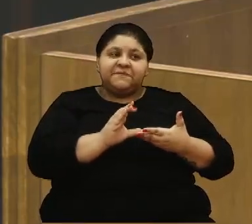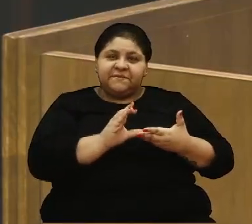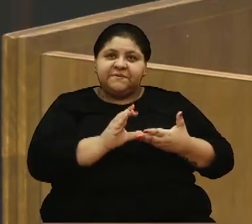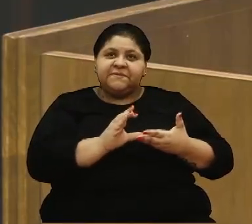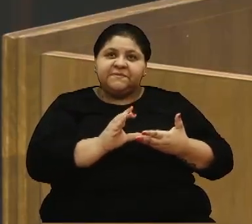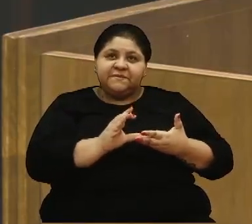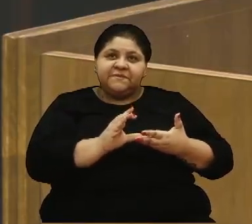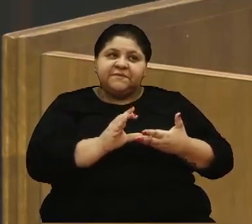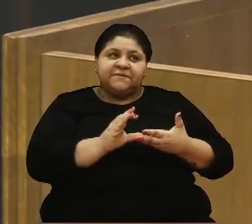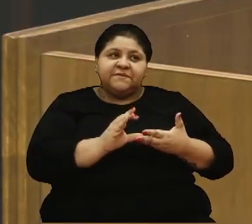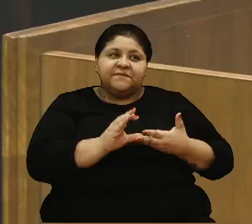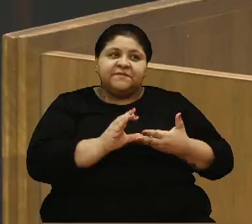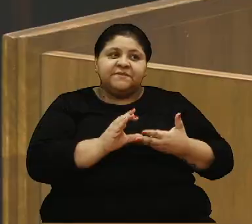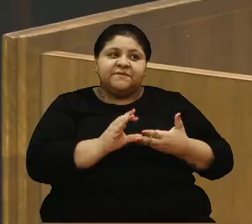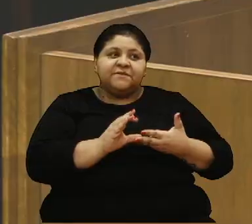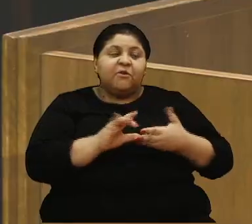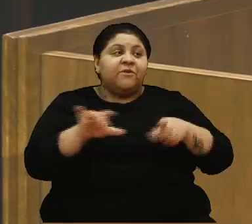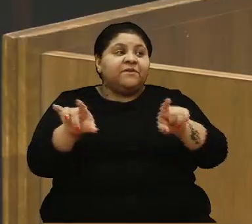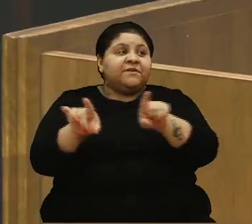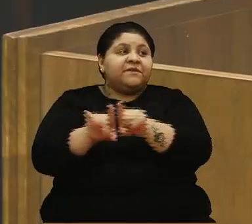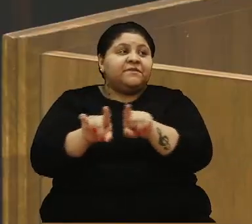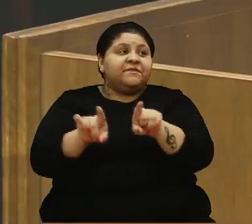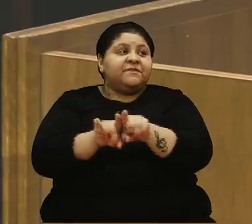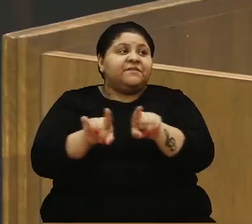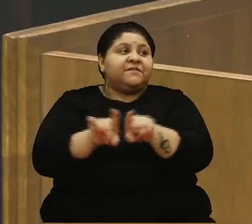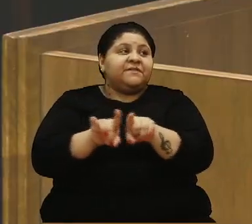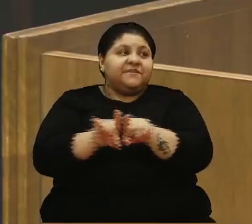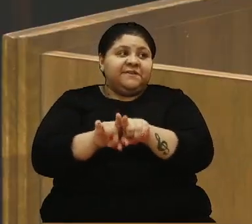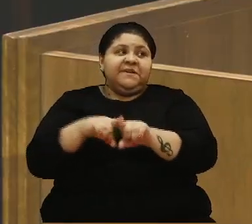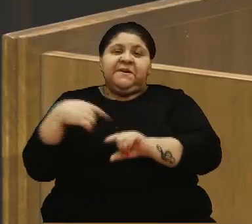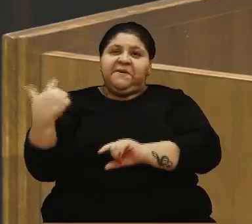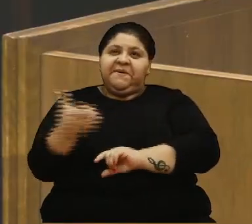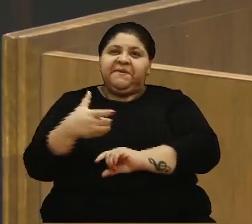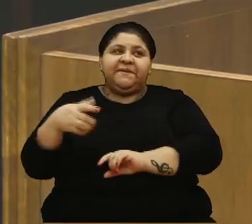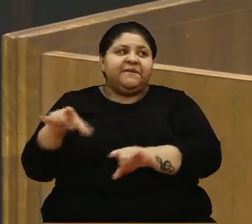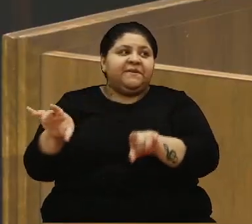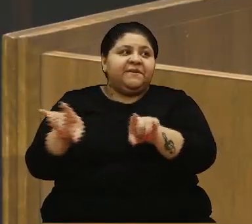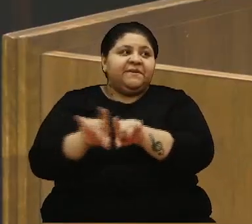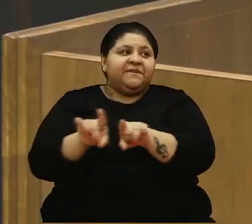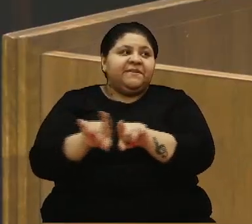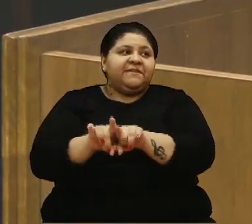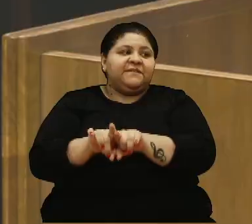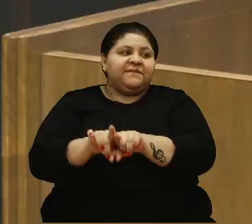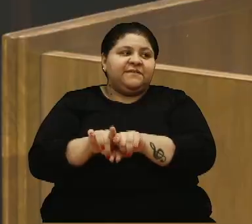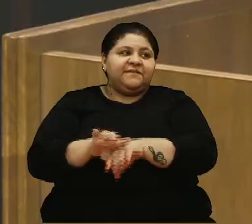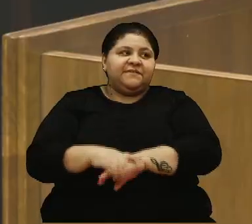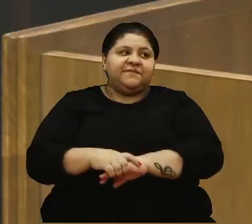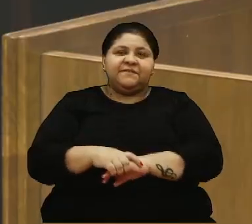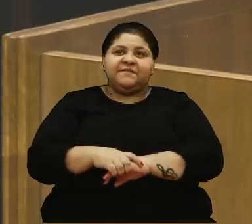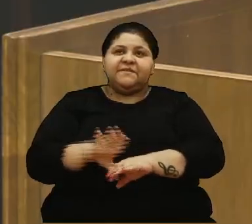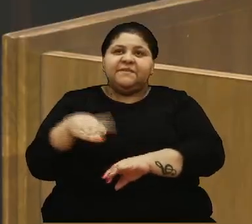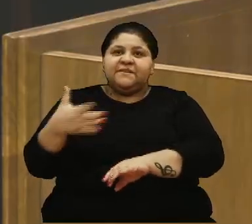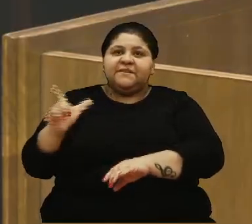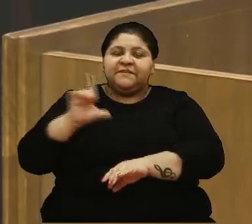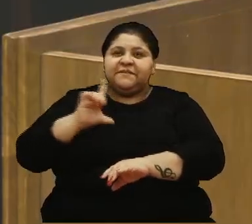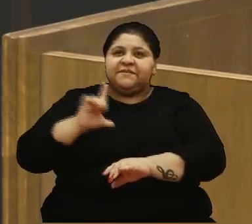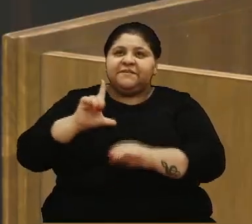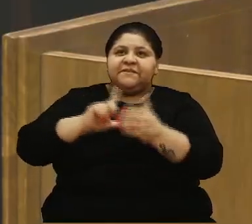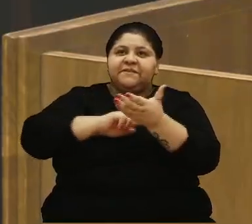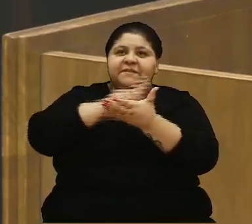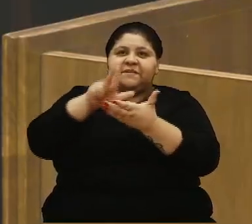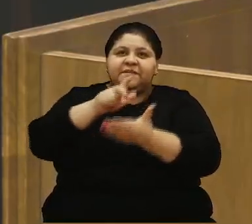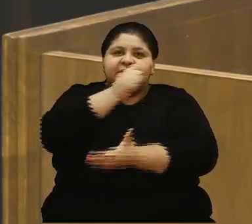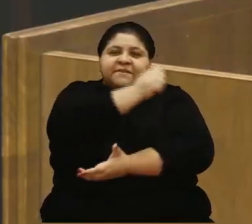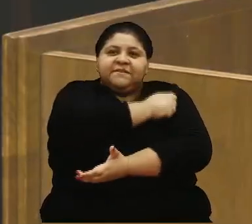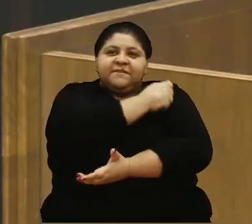cultura, e que ele acontece gratuitamente, oficinas de música erudita. Então, a gente tem vários